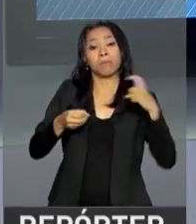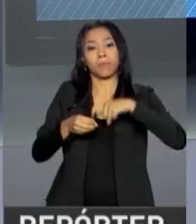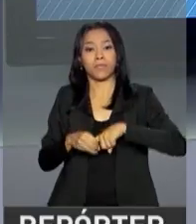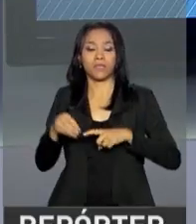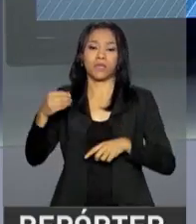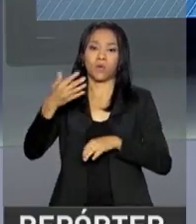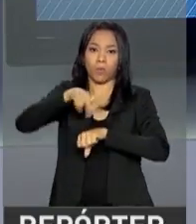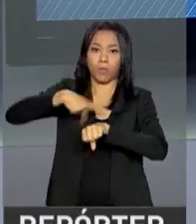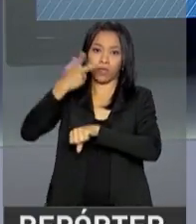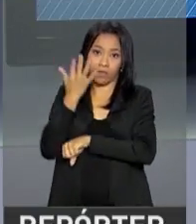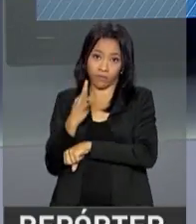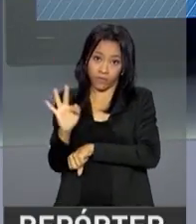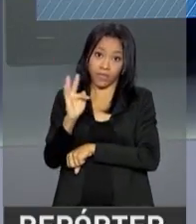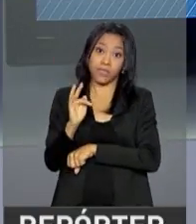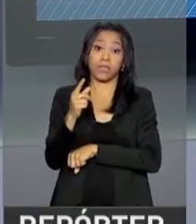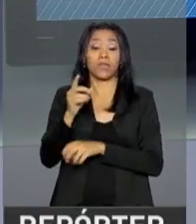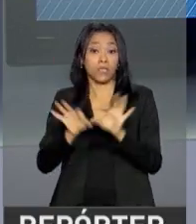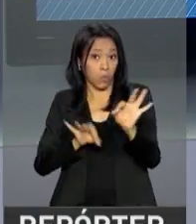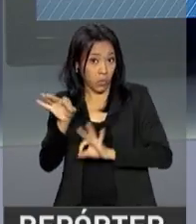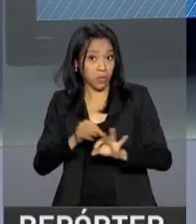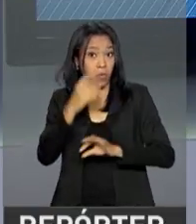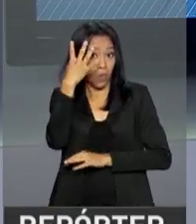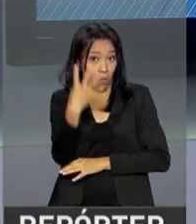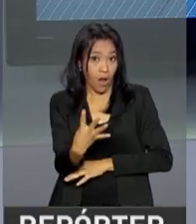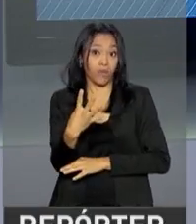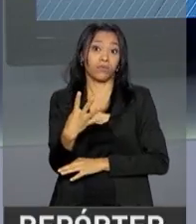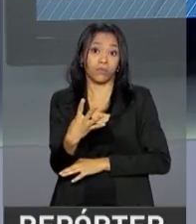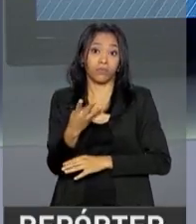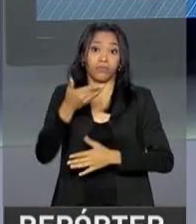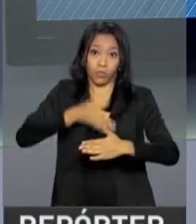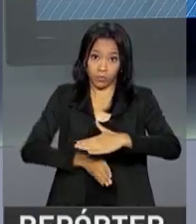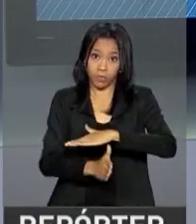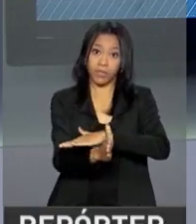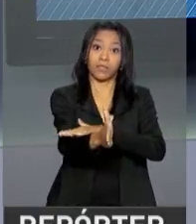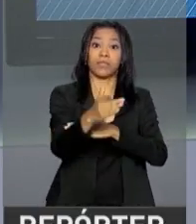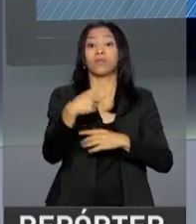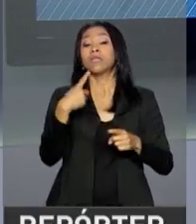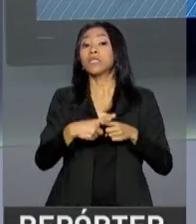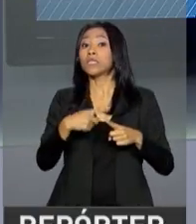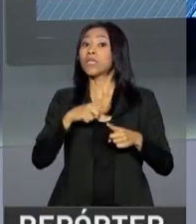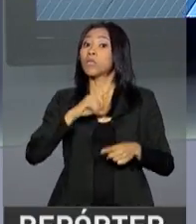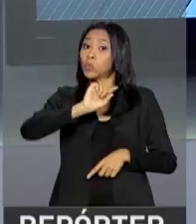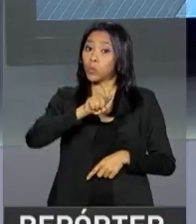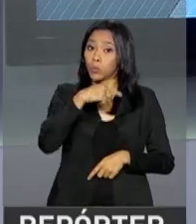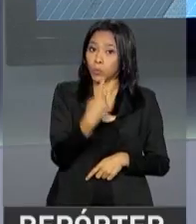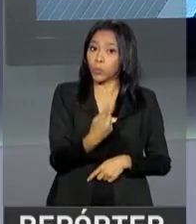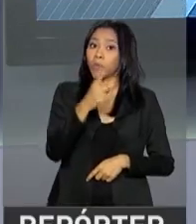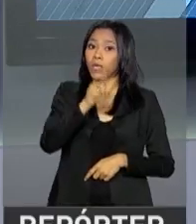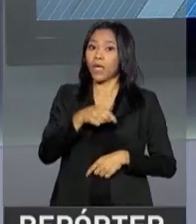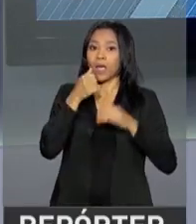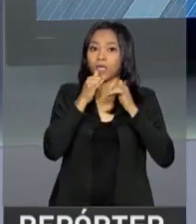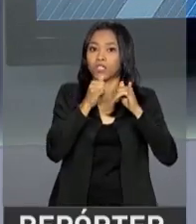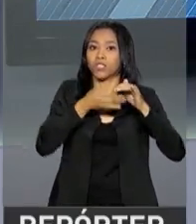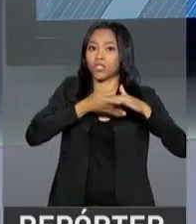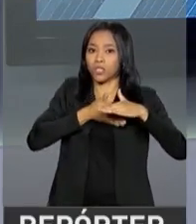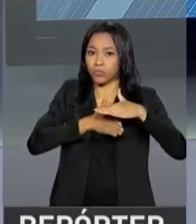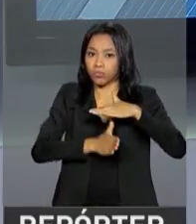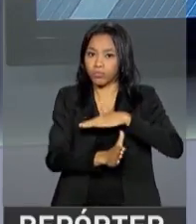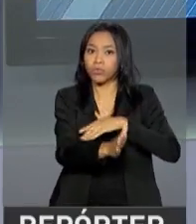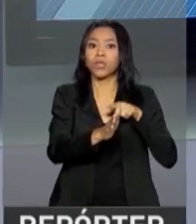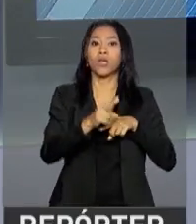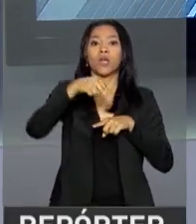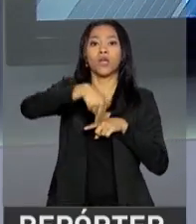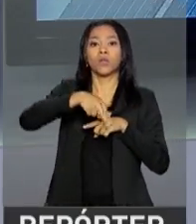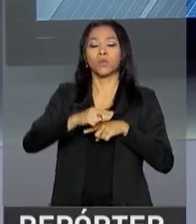quatro áreas convencionais além do primeiro submarino brasileiro movido a energia nuclear o presidente michel temer destacou uma